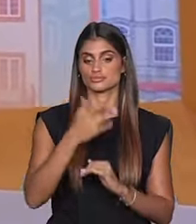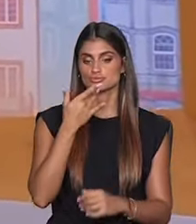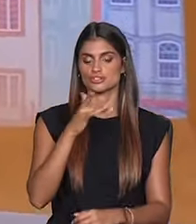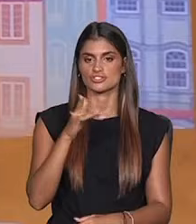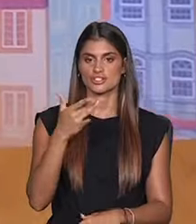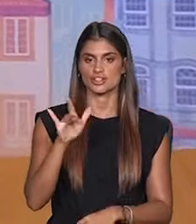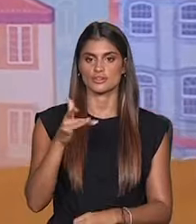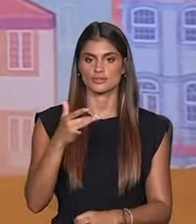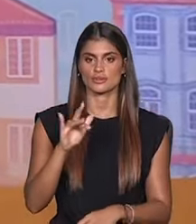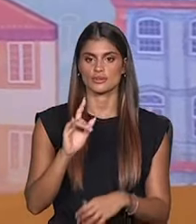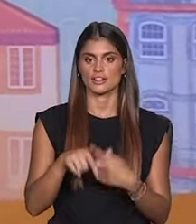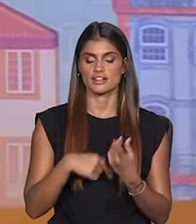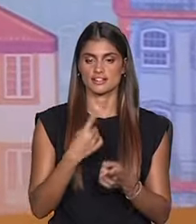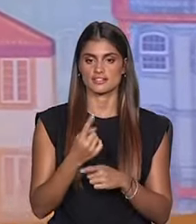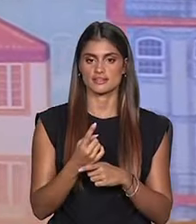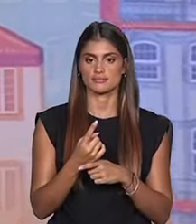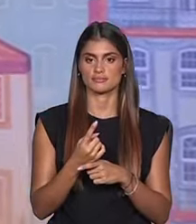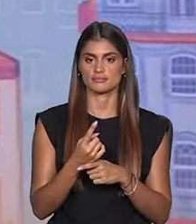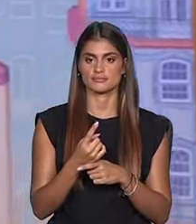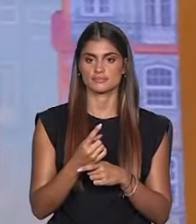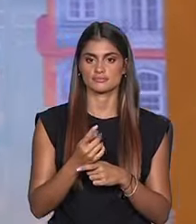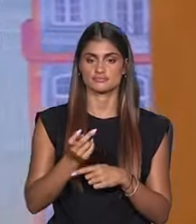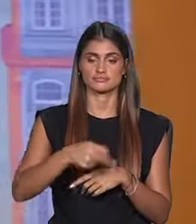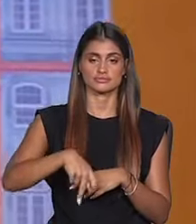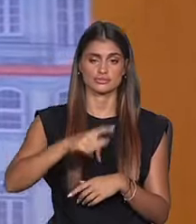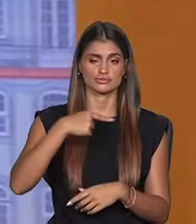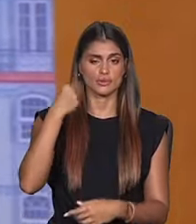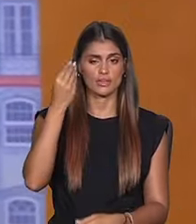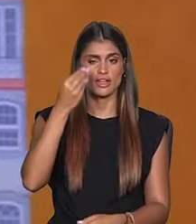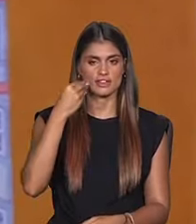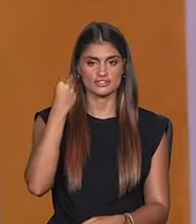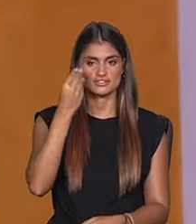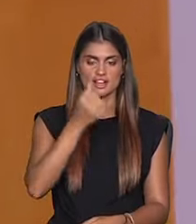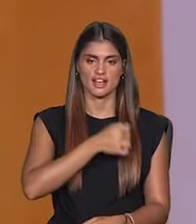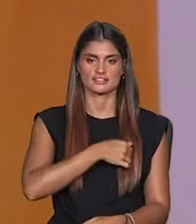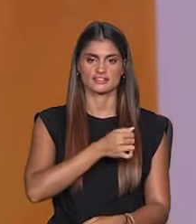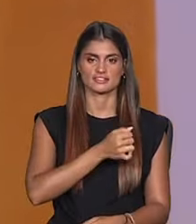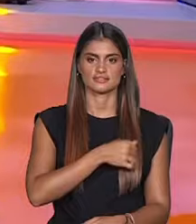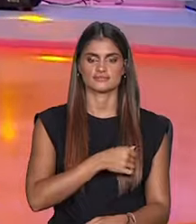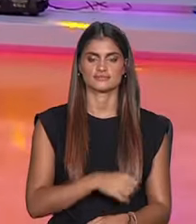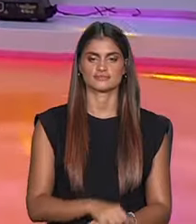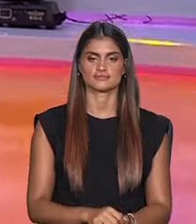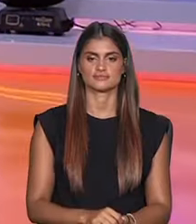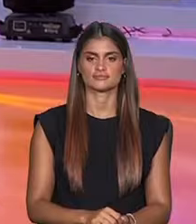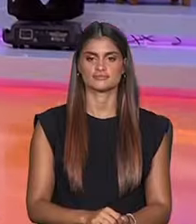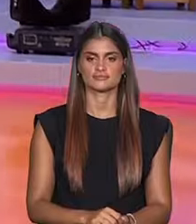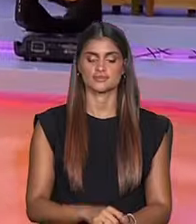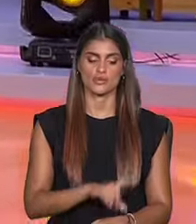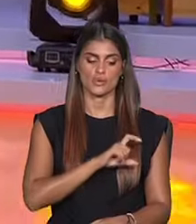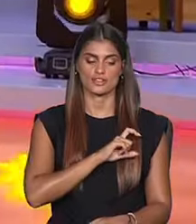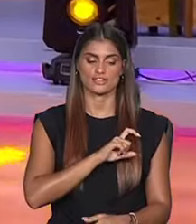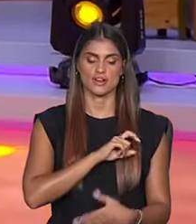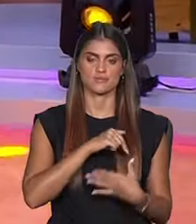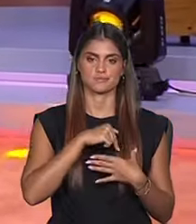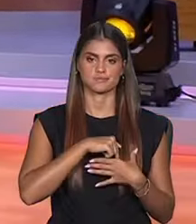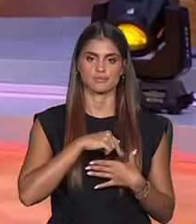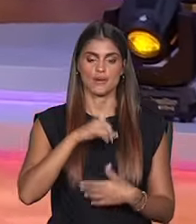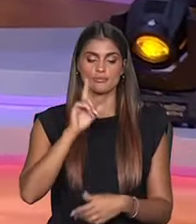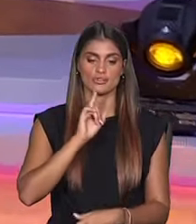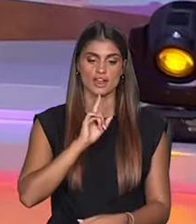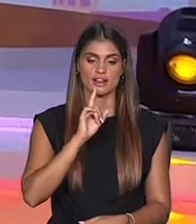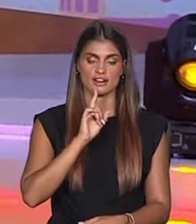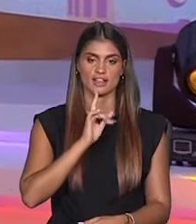sempre um forasteiro com saudades do seu lar. No coração traz a mulher